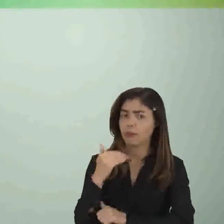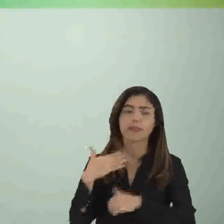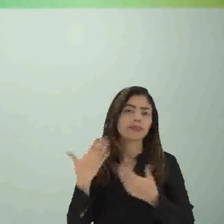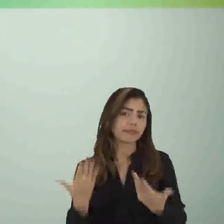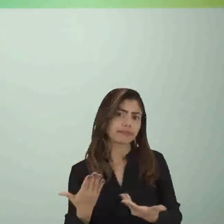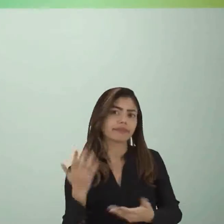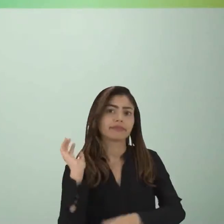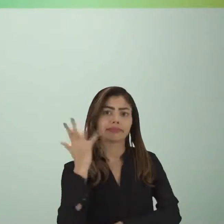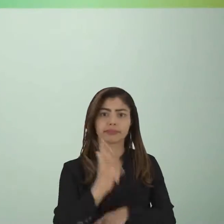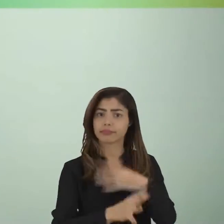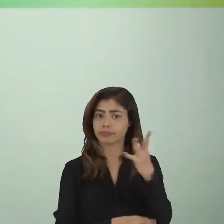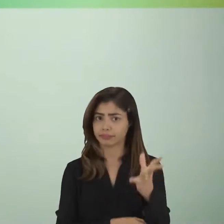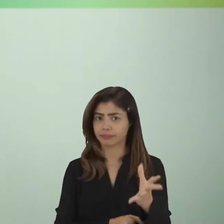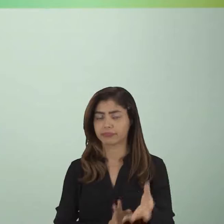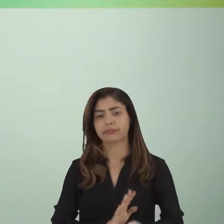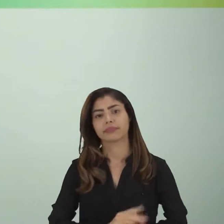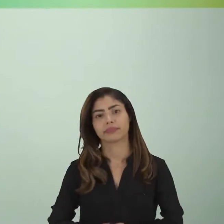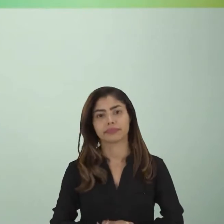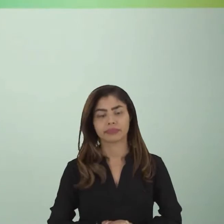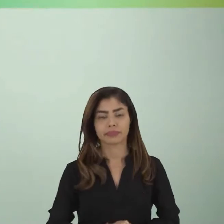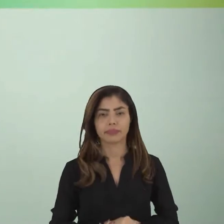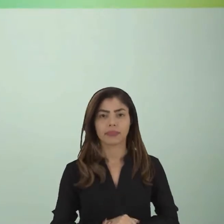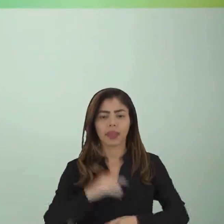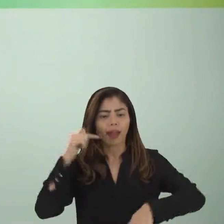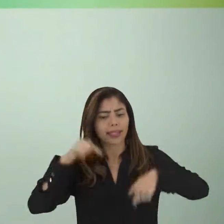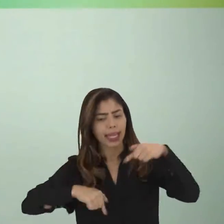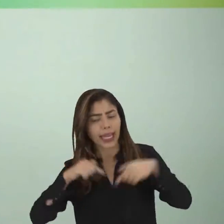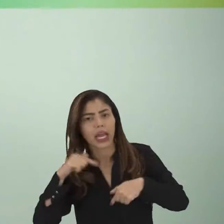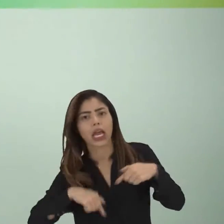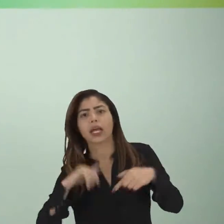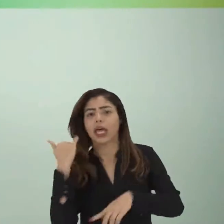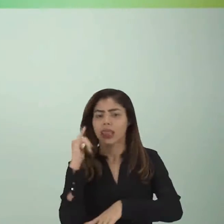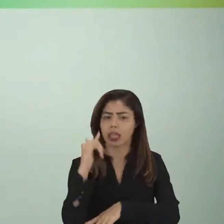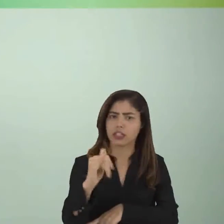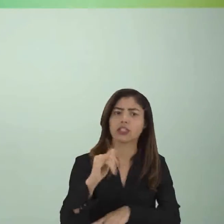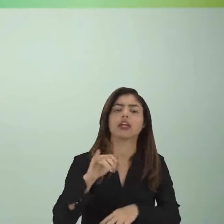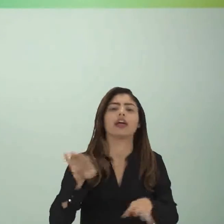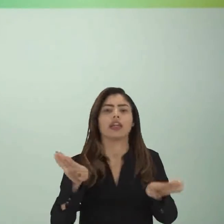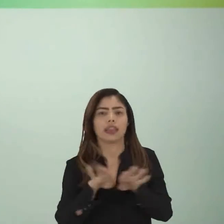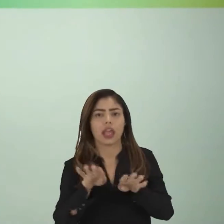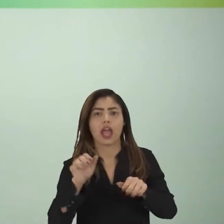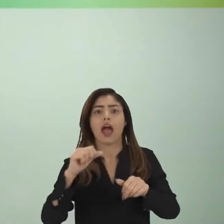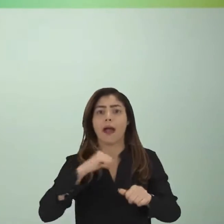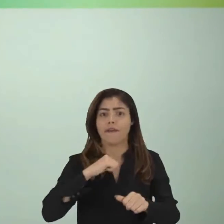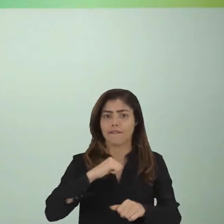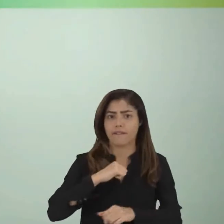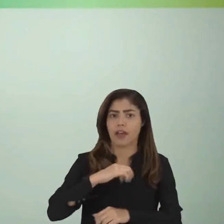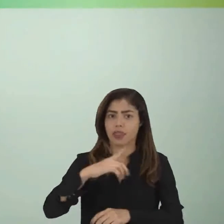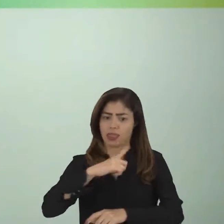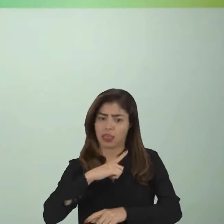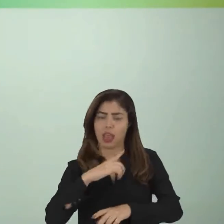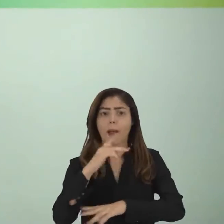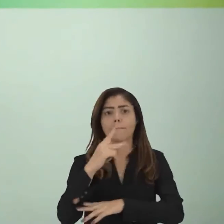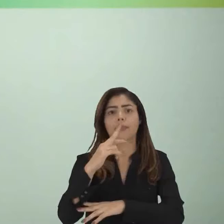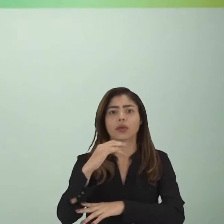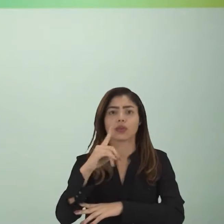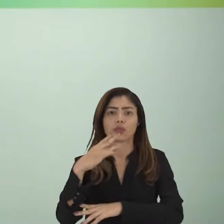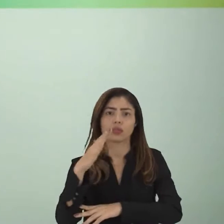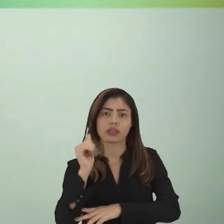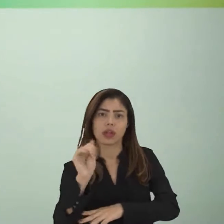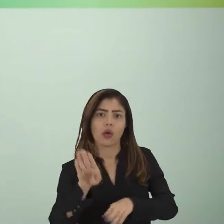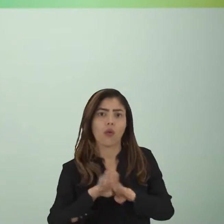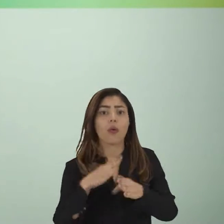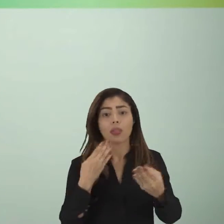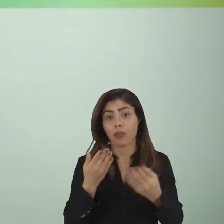essa energia em energia química, né? Ela realiza aí a produção do seu